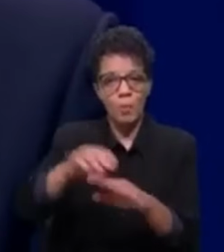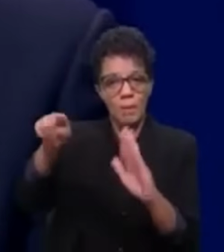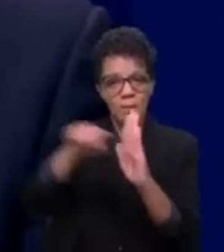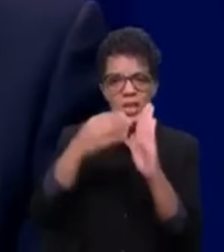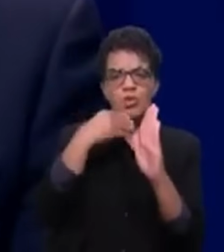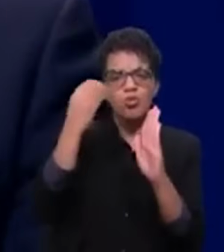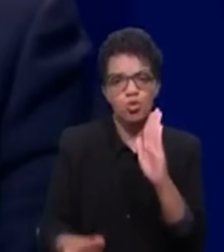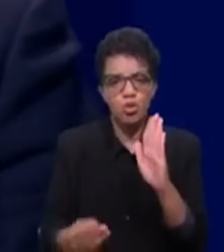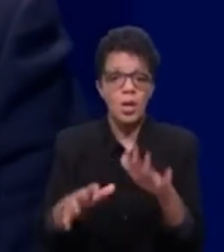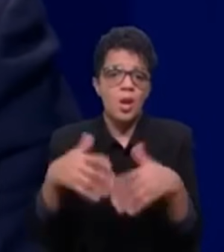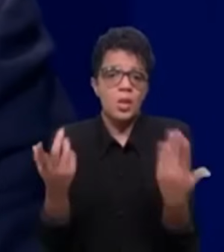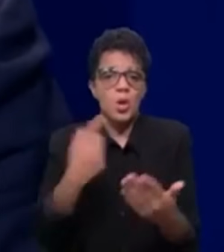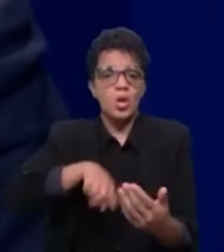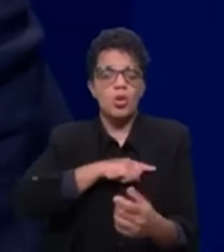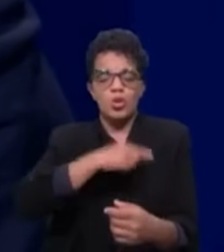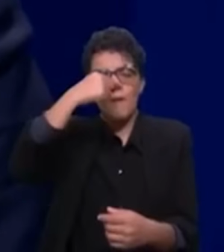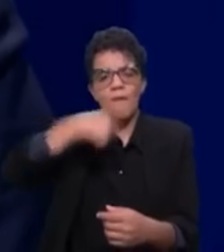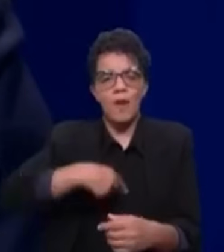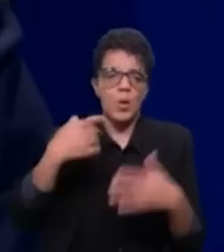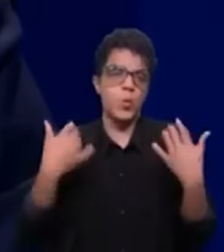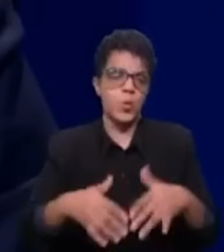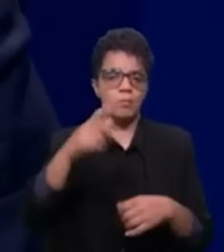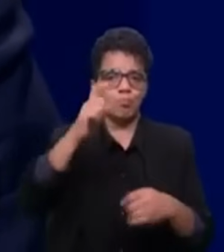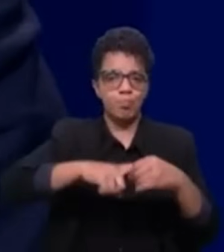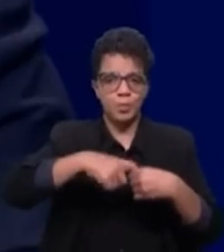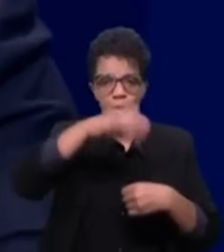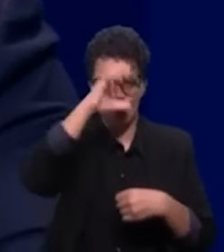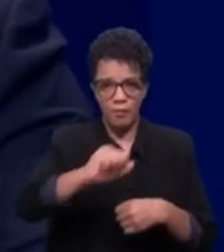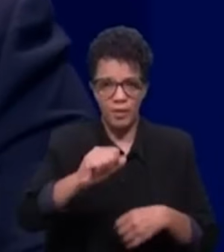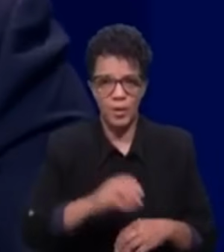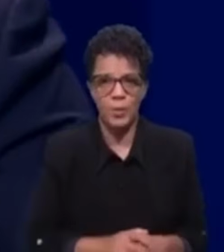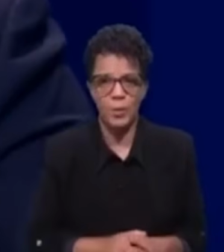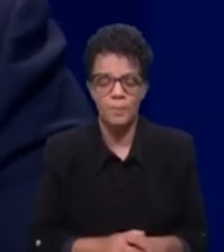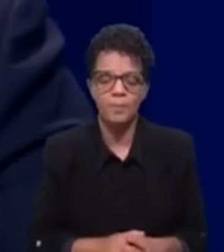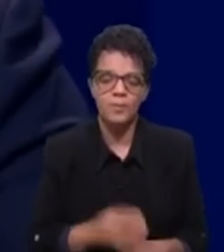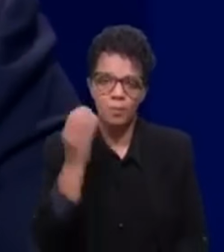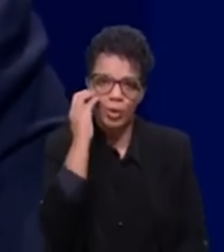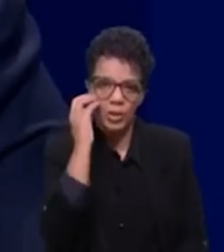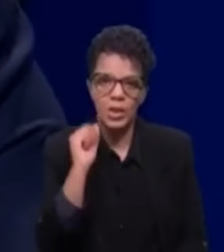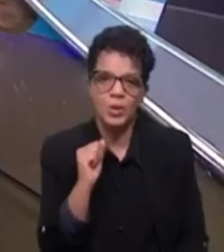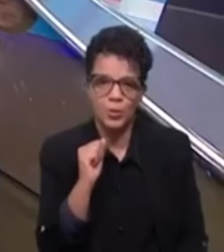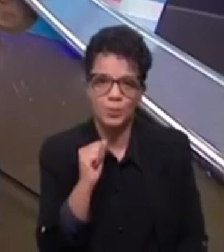justíssima então nós estamos a falhar enquanto membros do governo or